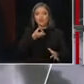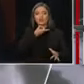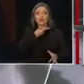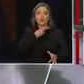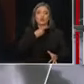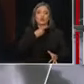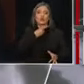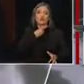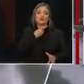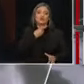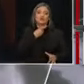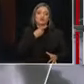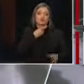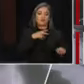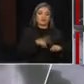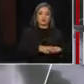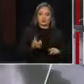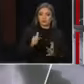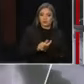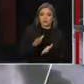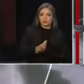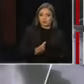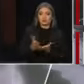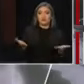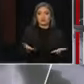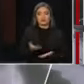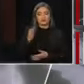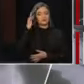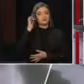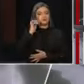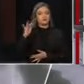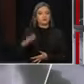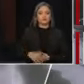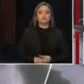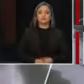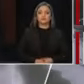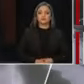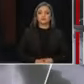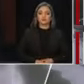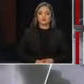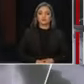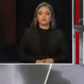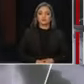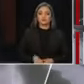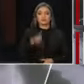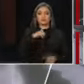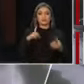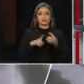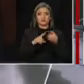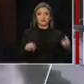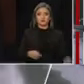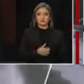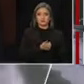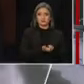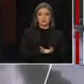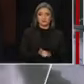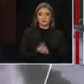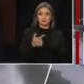multa. Aqui vêm as premissas teóricas. Conforme predica o artigo 167 do Código